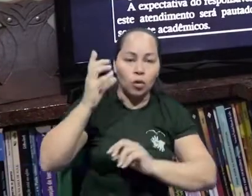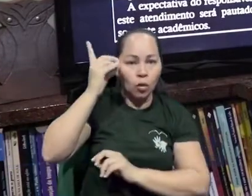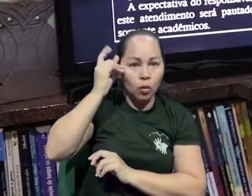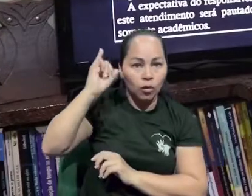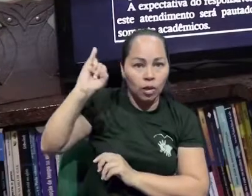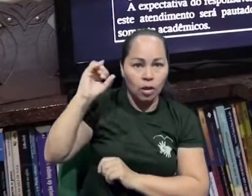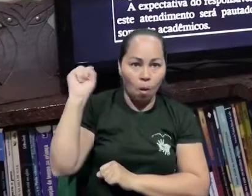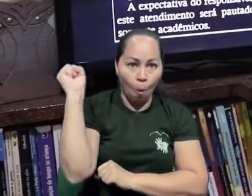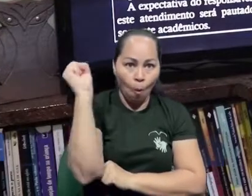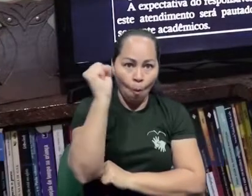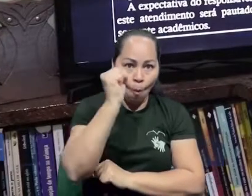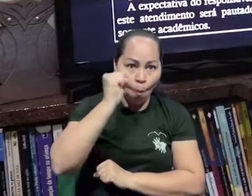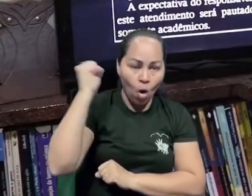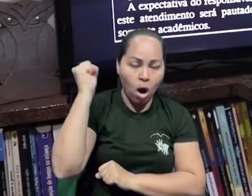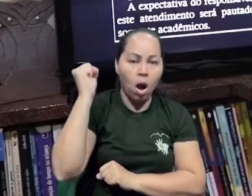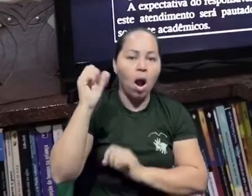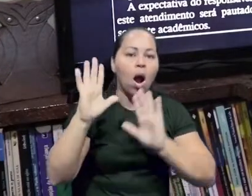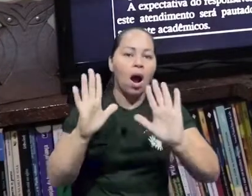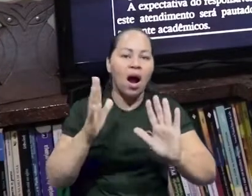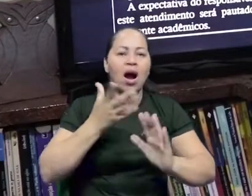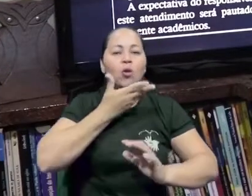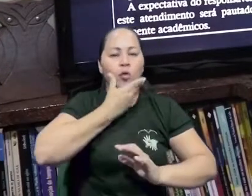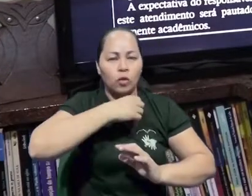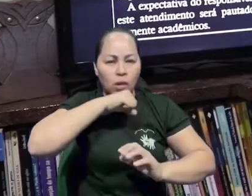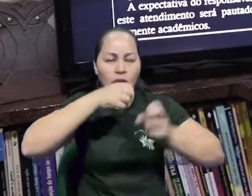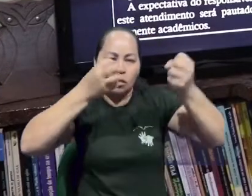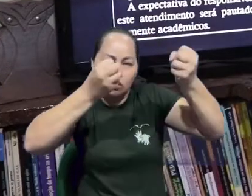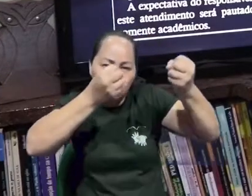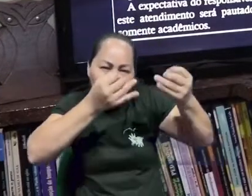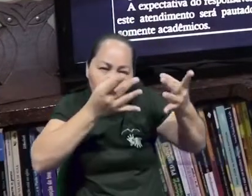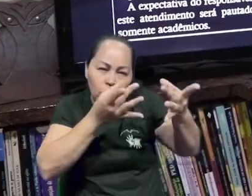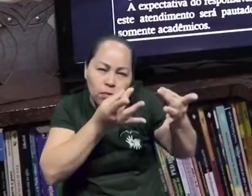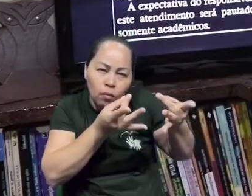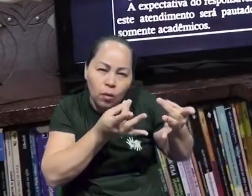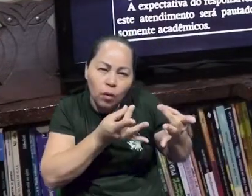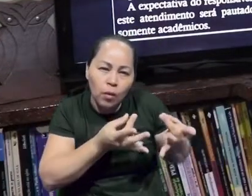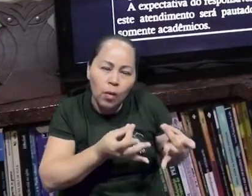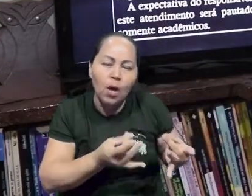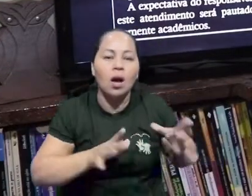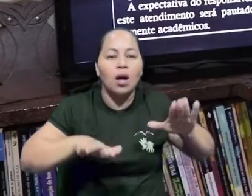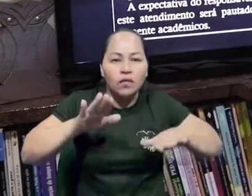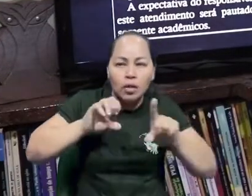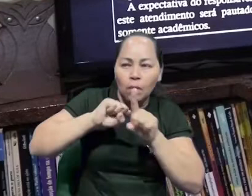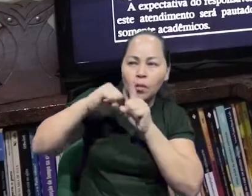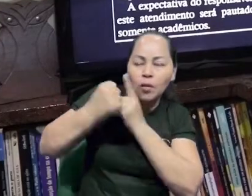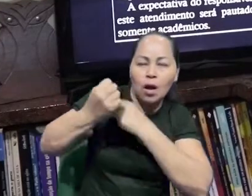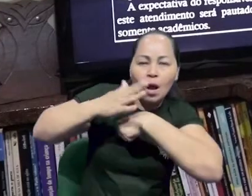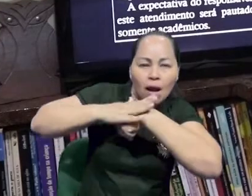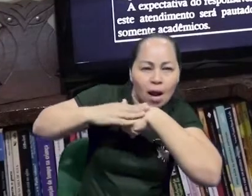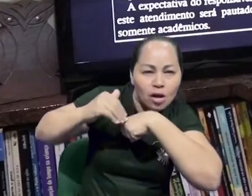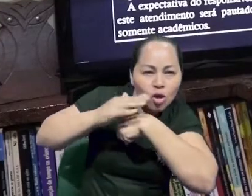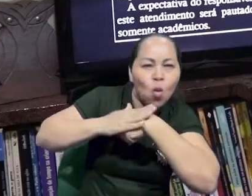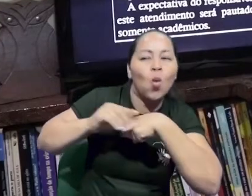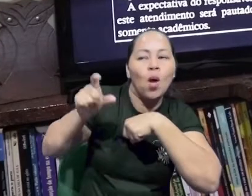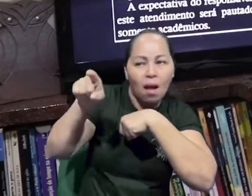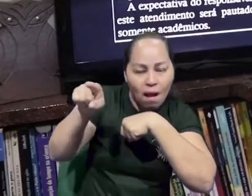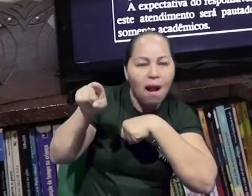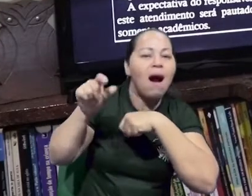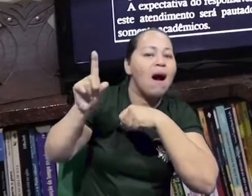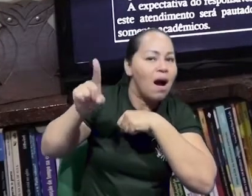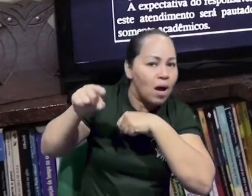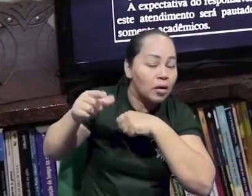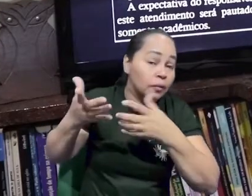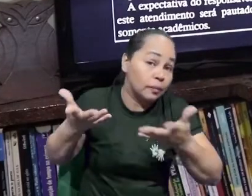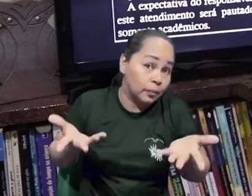o pai já foi mais, né, aberto. Então, segundo o responsável, fulano é sociável e afetivo,